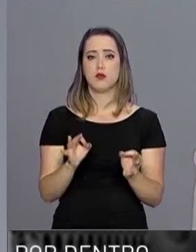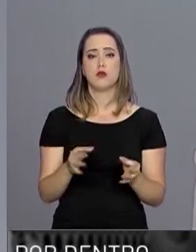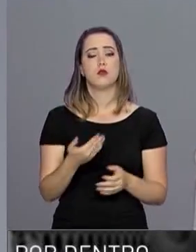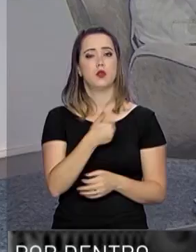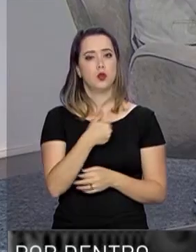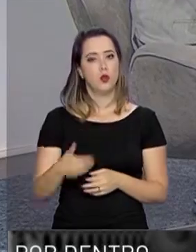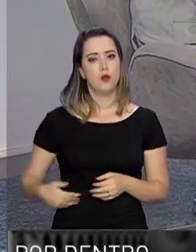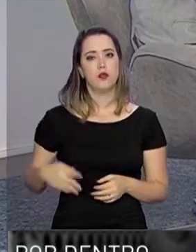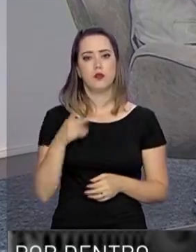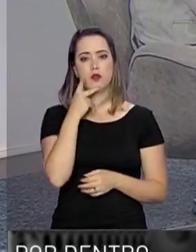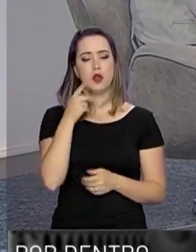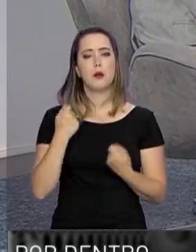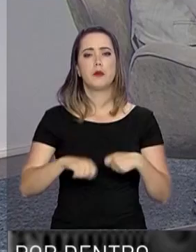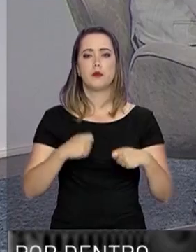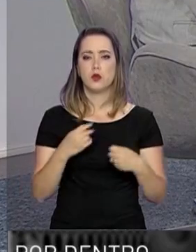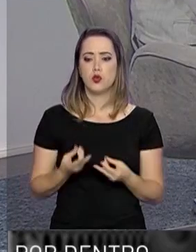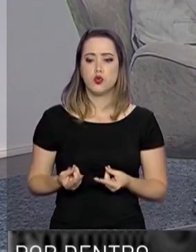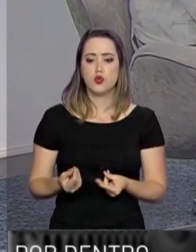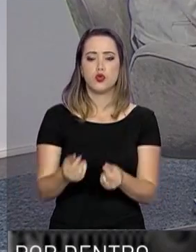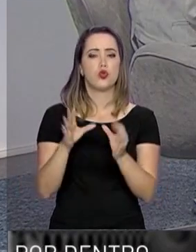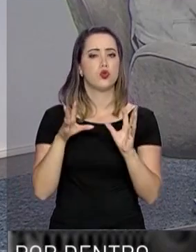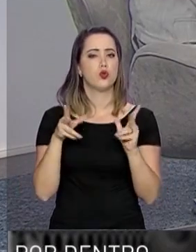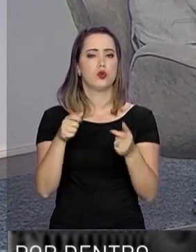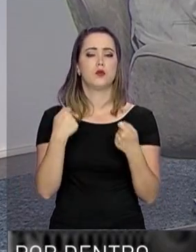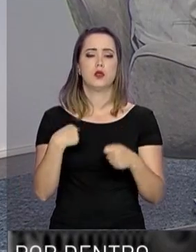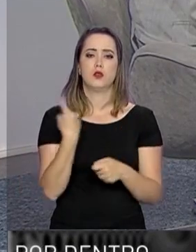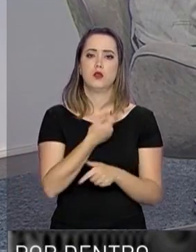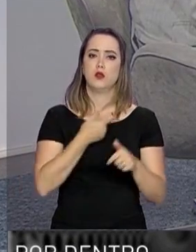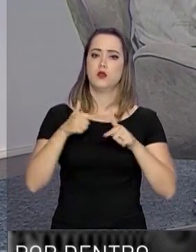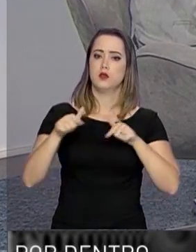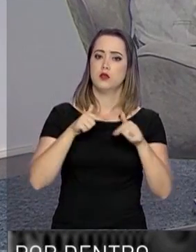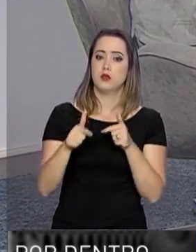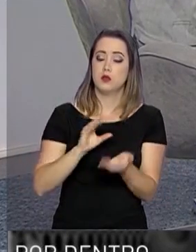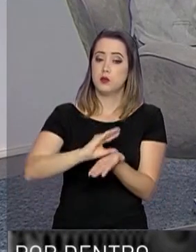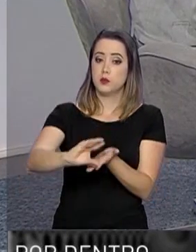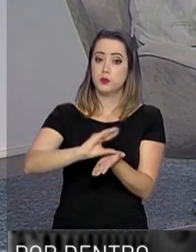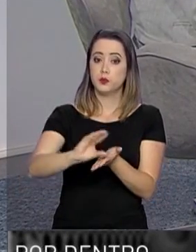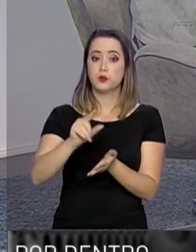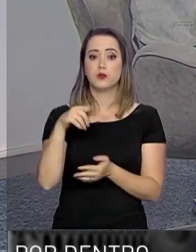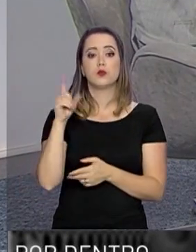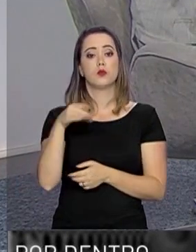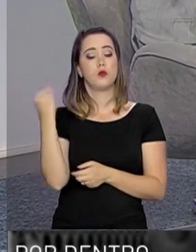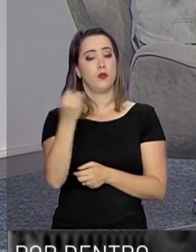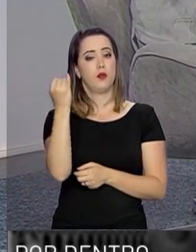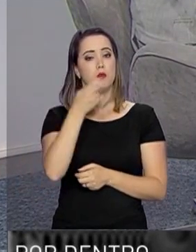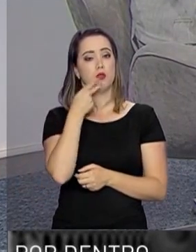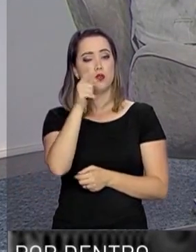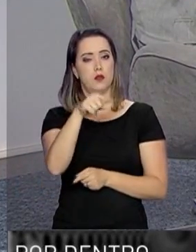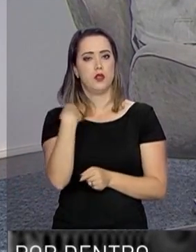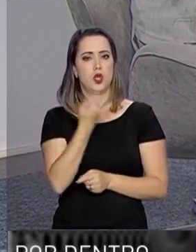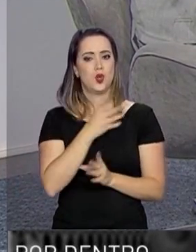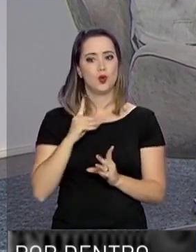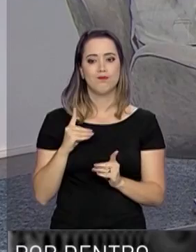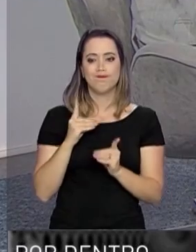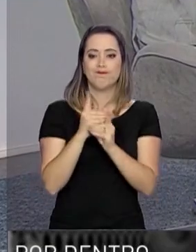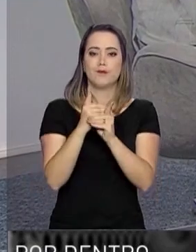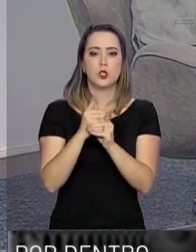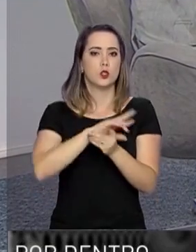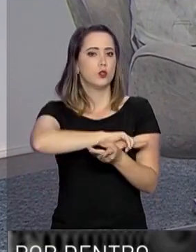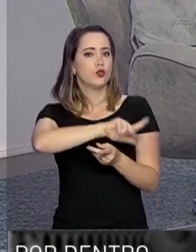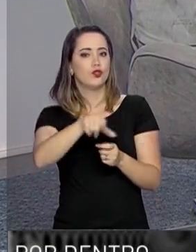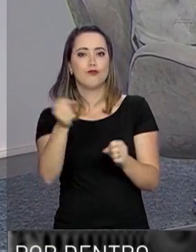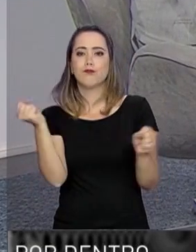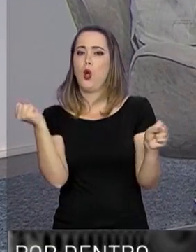as universidades precisam para seguir normalmente. E estamos trabalhando em investimentos. É muito importante dizer que nós encontramos milhares de